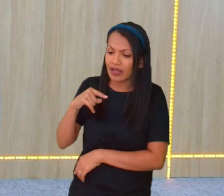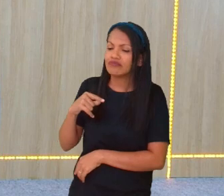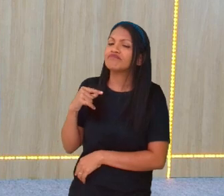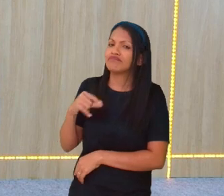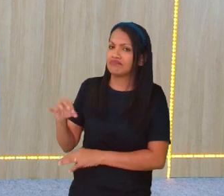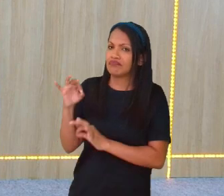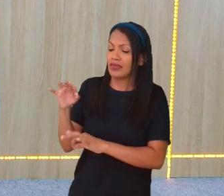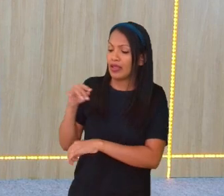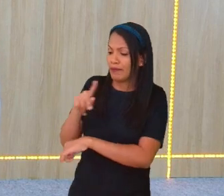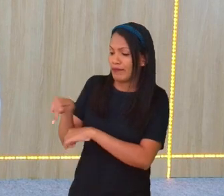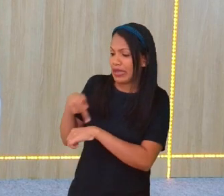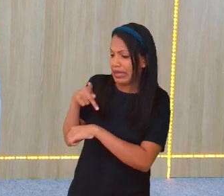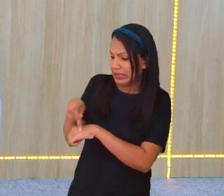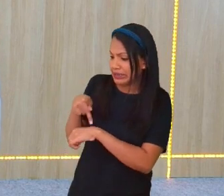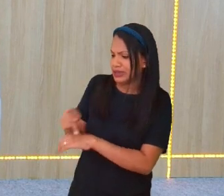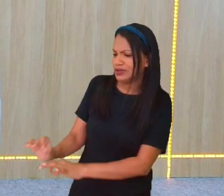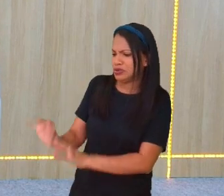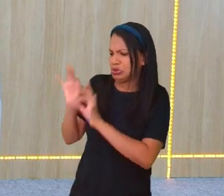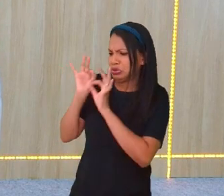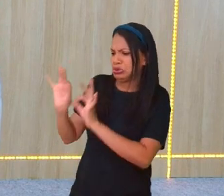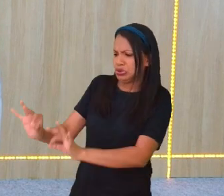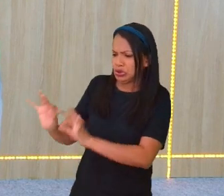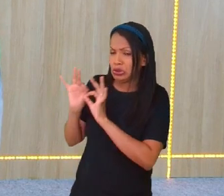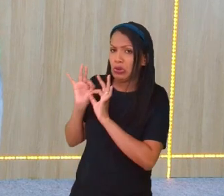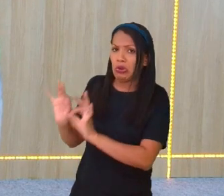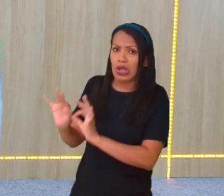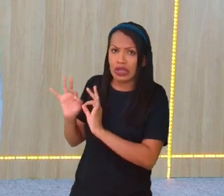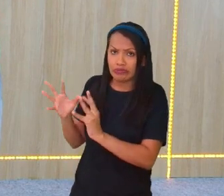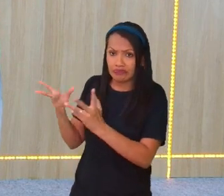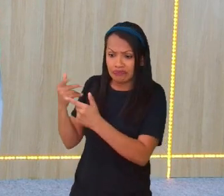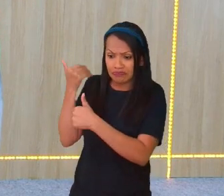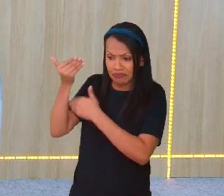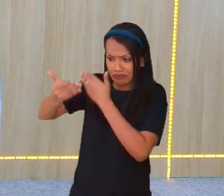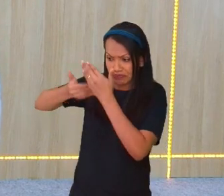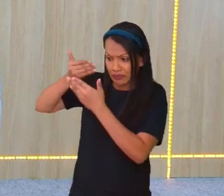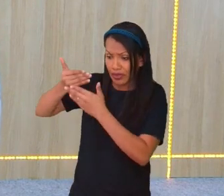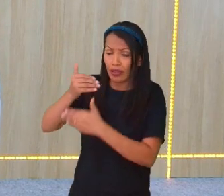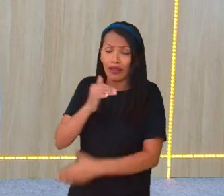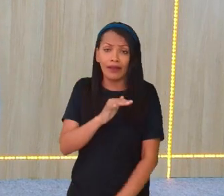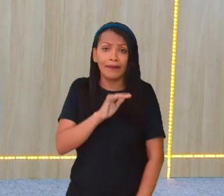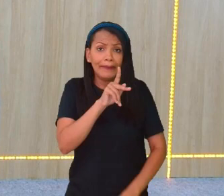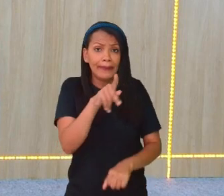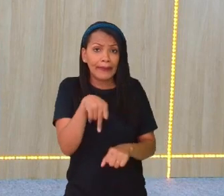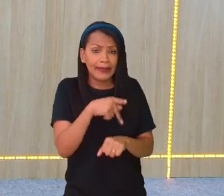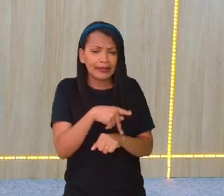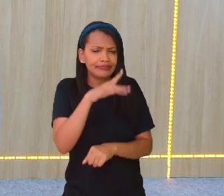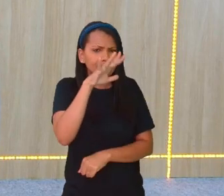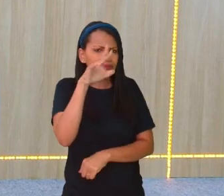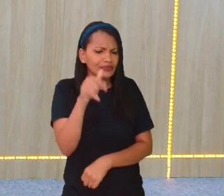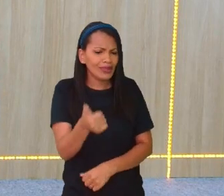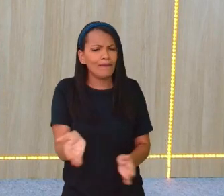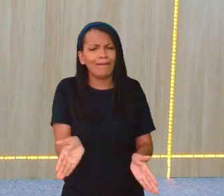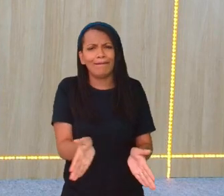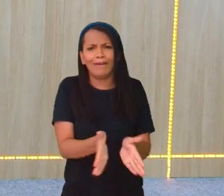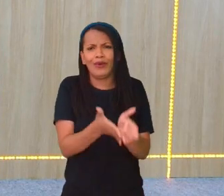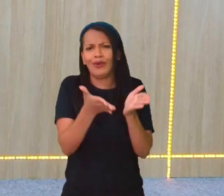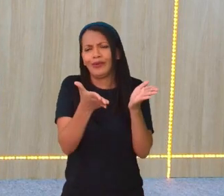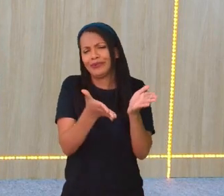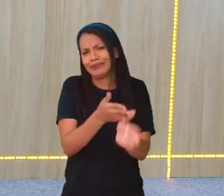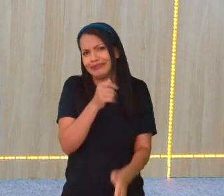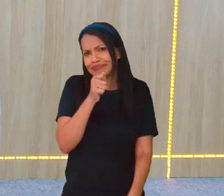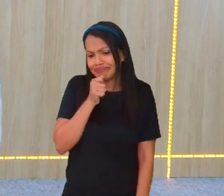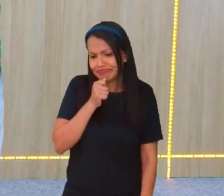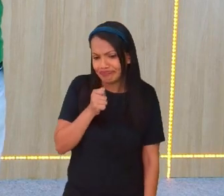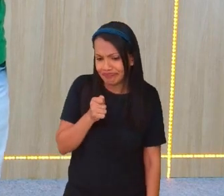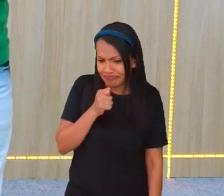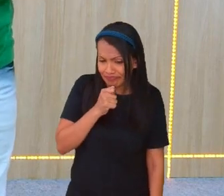Isso. Países e lugares muito ricos, muito desenvolvidos, e Isso. países africanos muito pobres ainda, né?